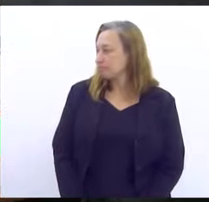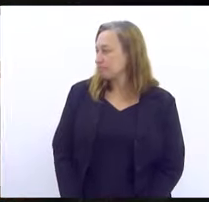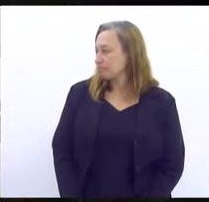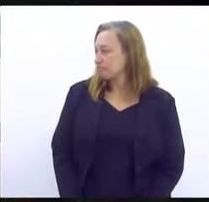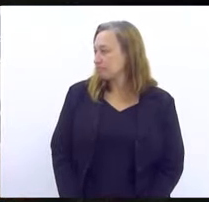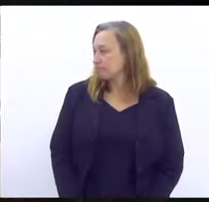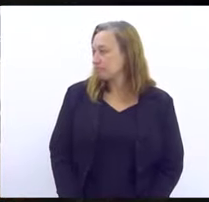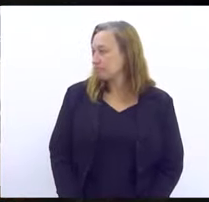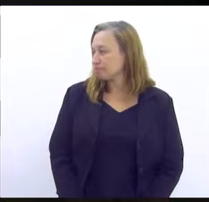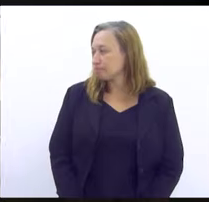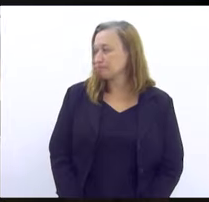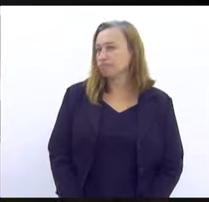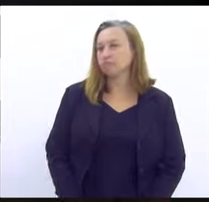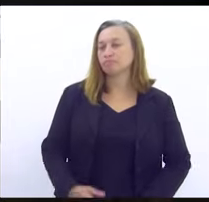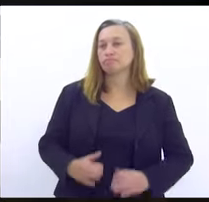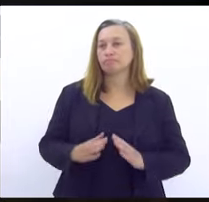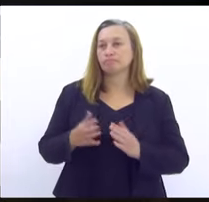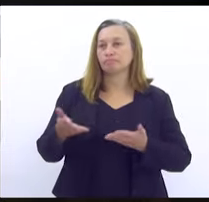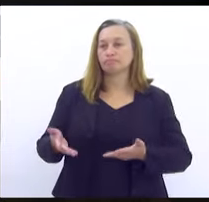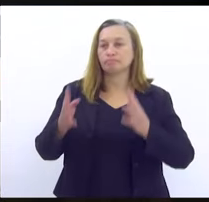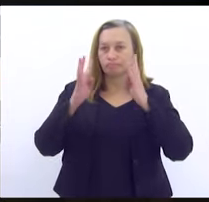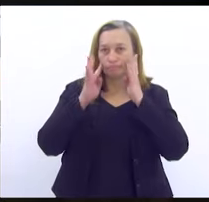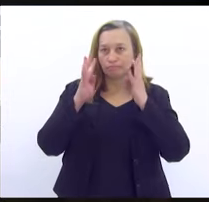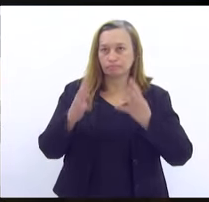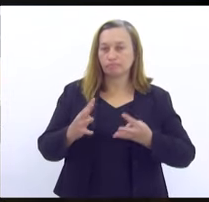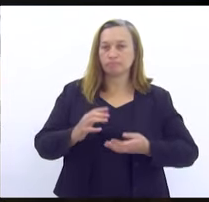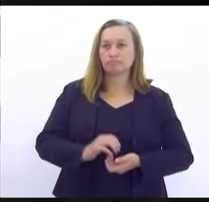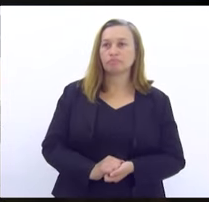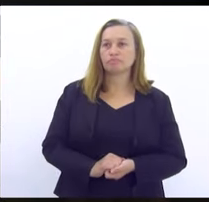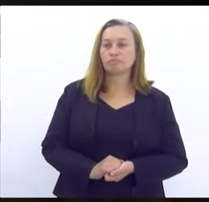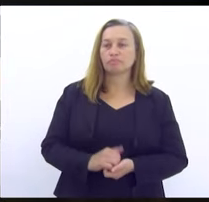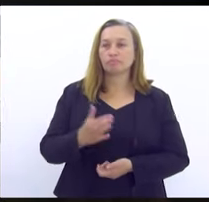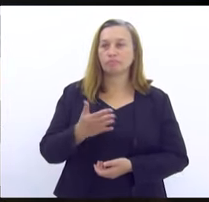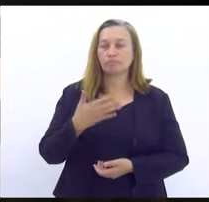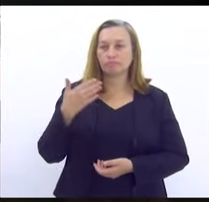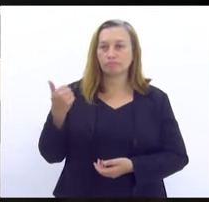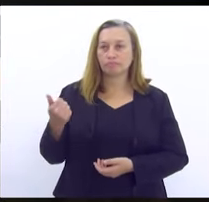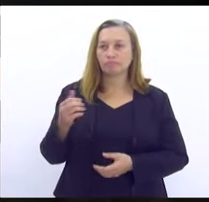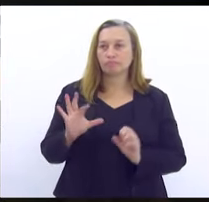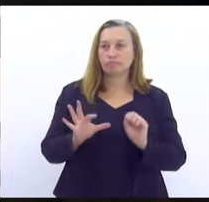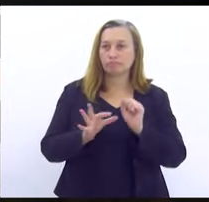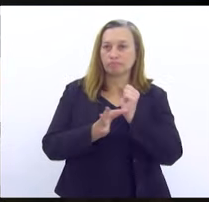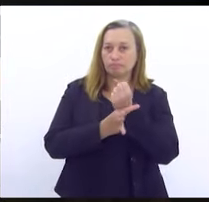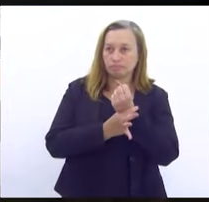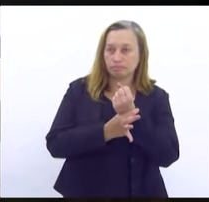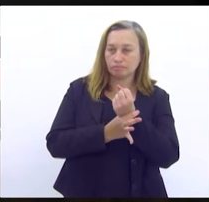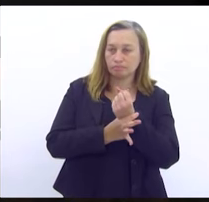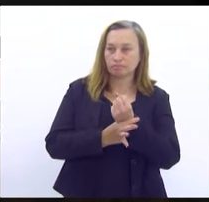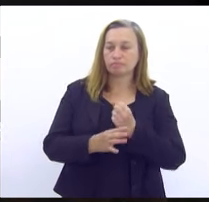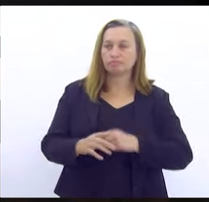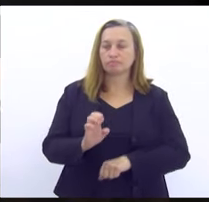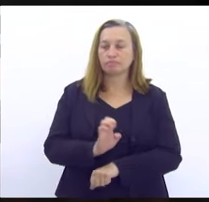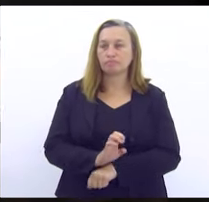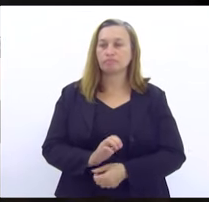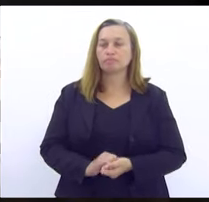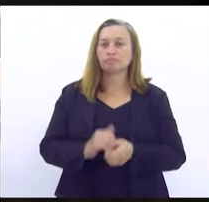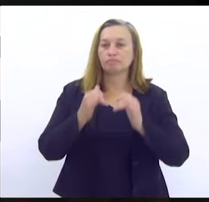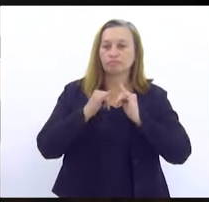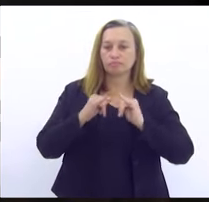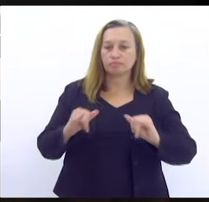Que os atos dessa casa chamem a atenção para melhorar a segurança do nosso Estado.